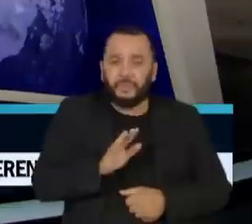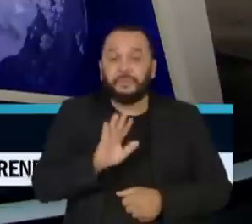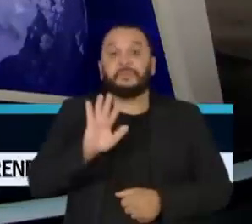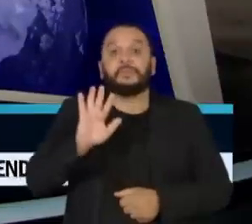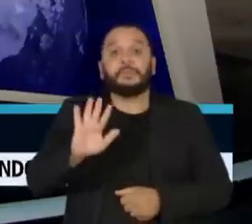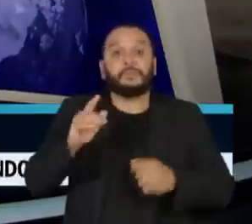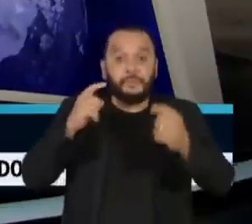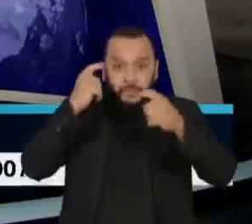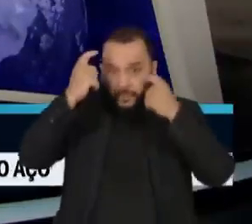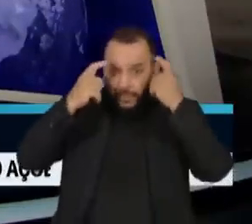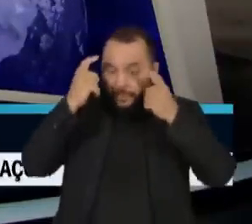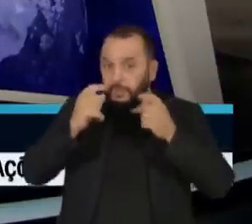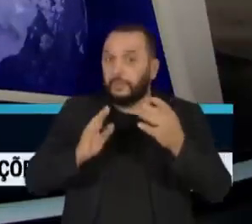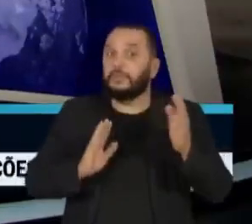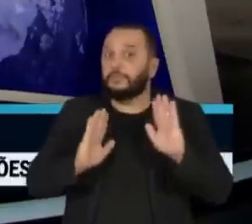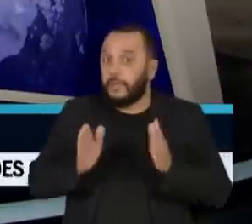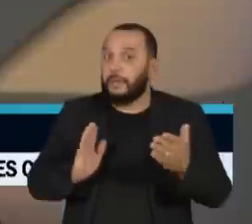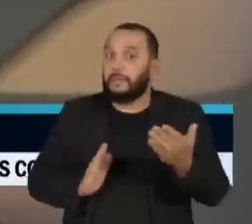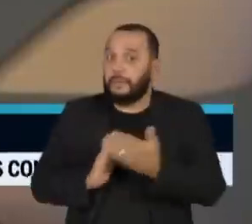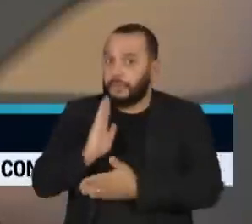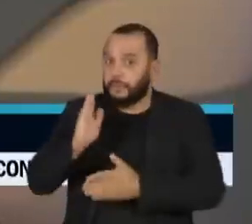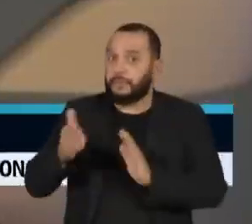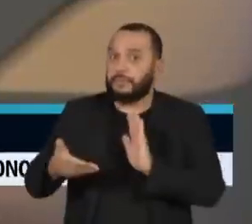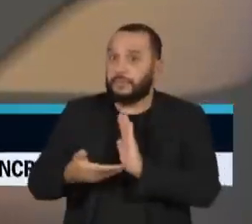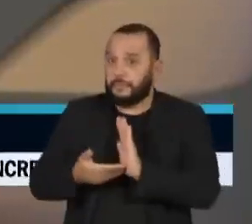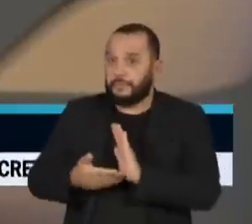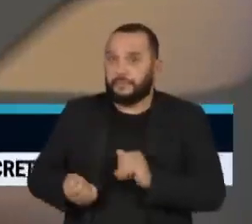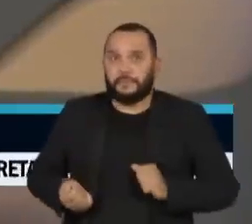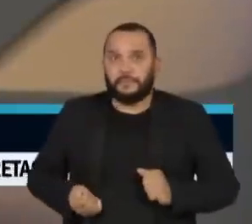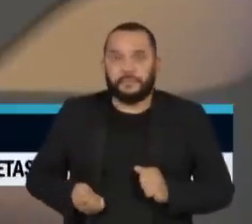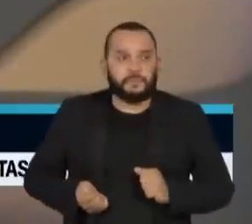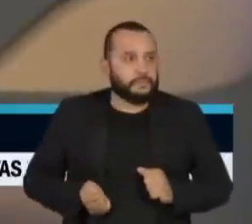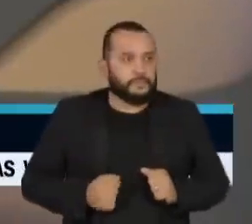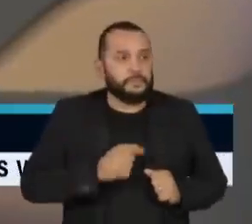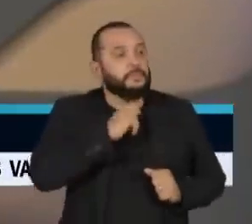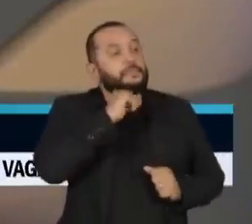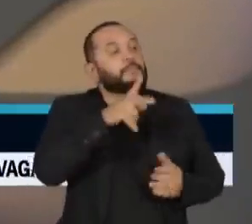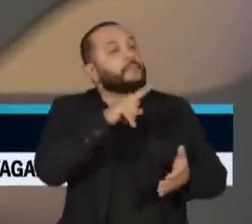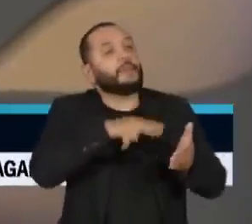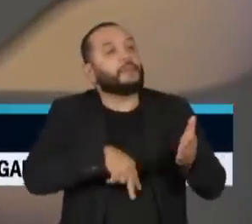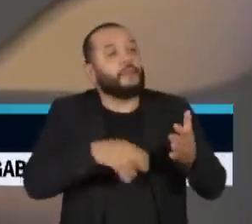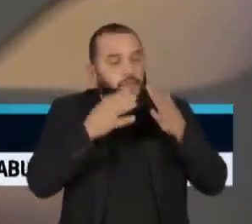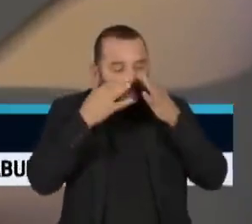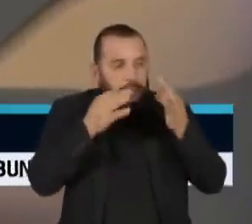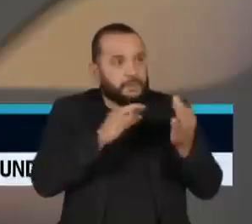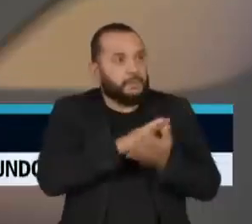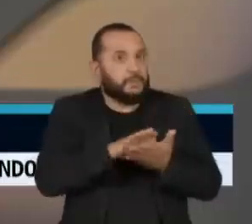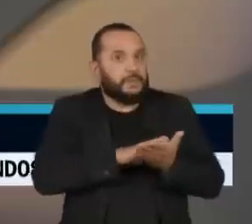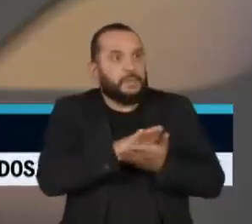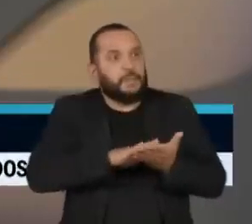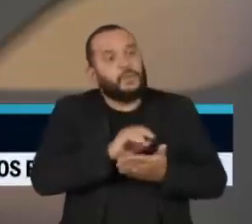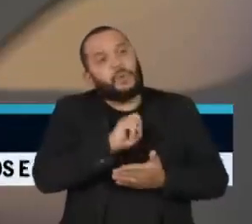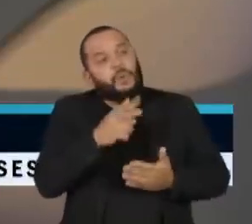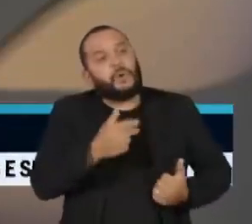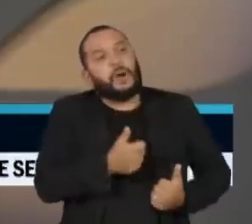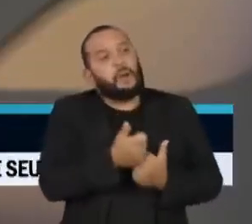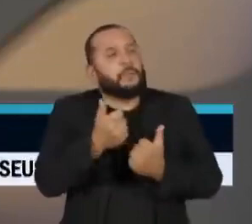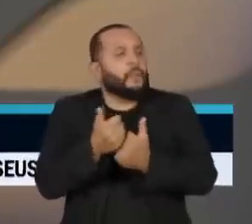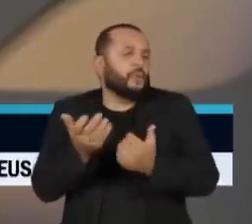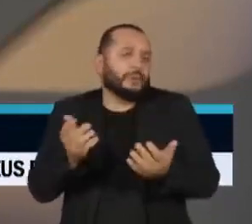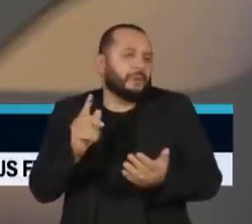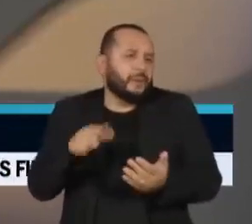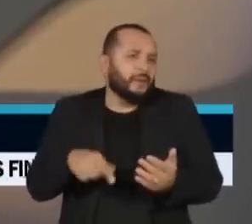preocupação é, passou na Câmara. Então, ninguém leu, ninguém presta atenção, ou ele recebeu apoio de muita gente.